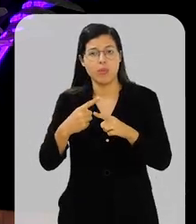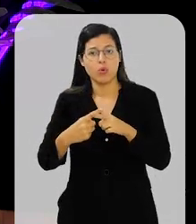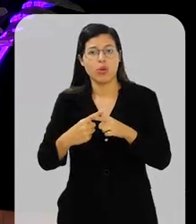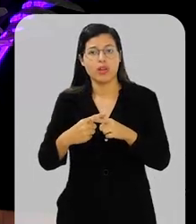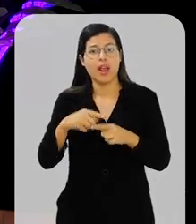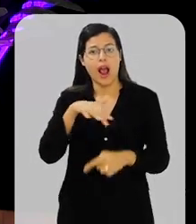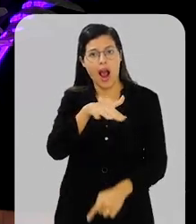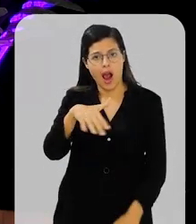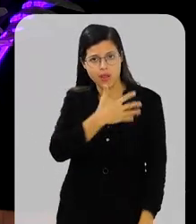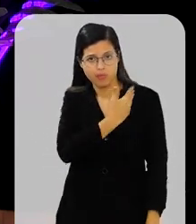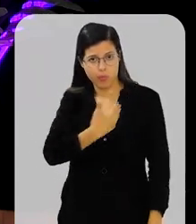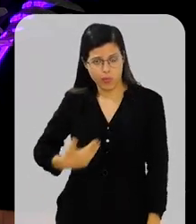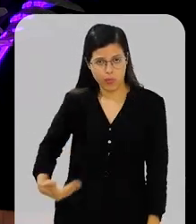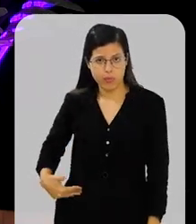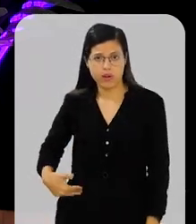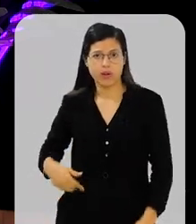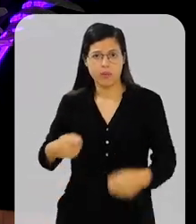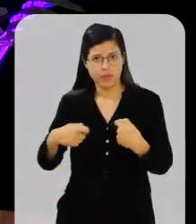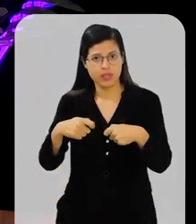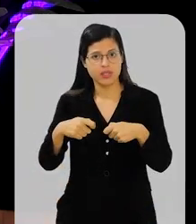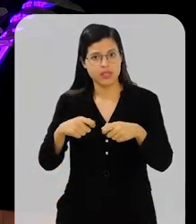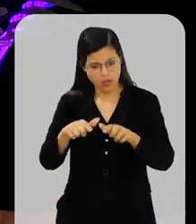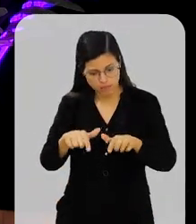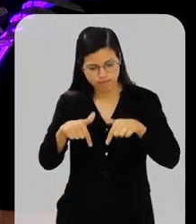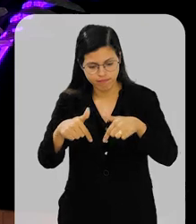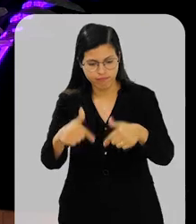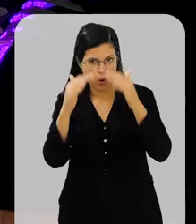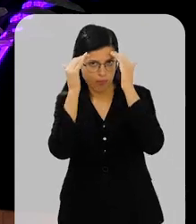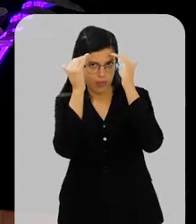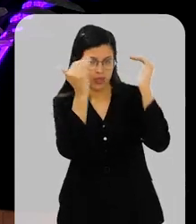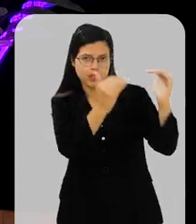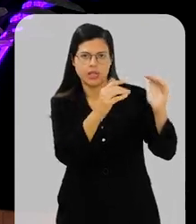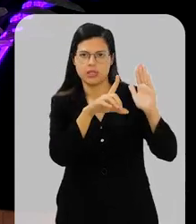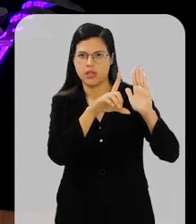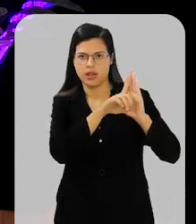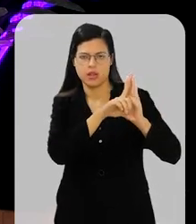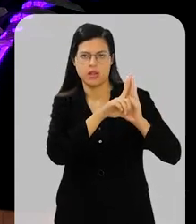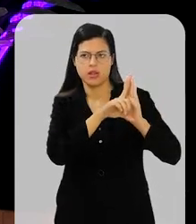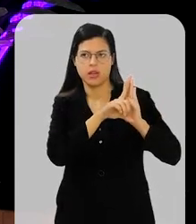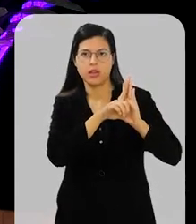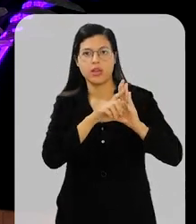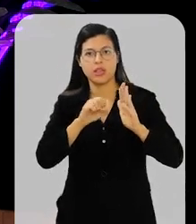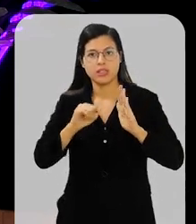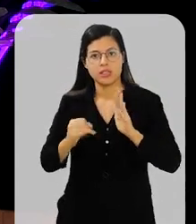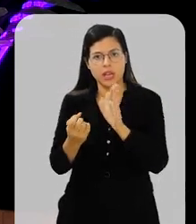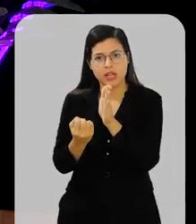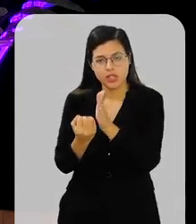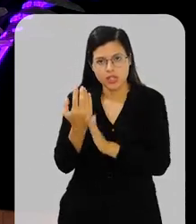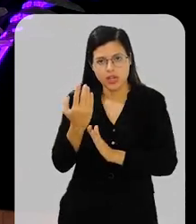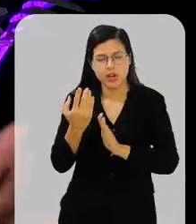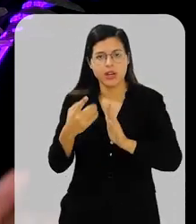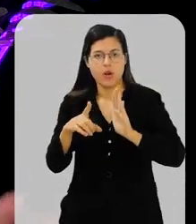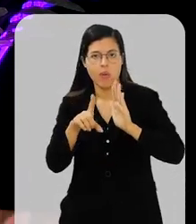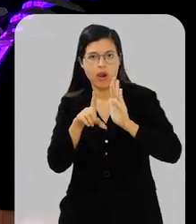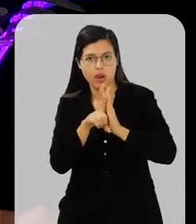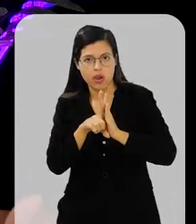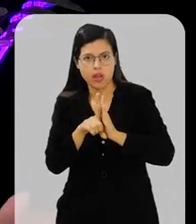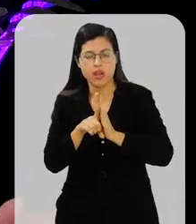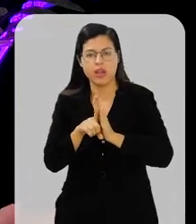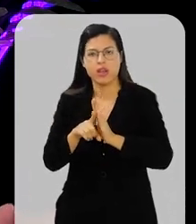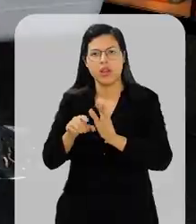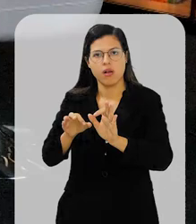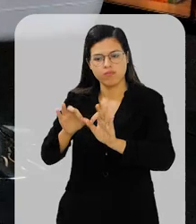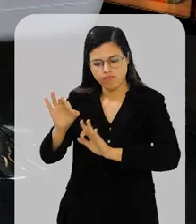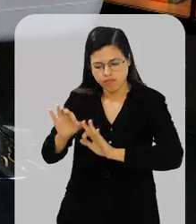poder público, cabe ao poder público o quê? O implemento dessa lei. Então, se o poder público implementa a lei, instrumentaliza